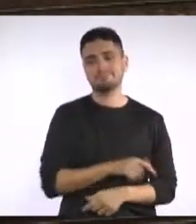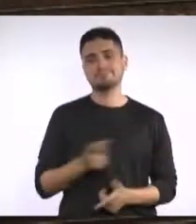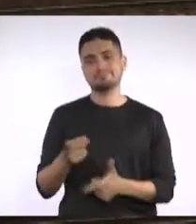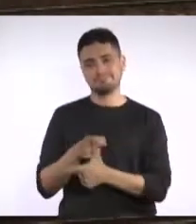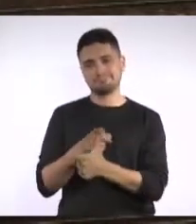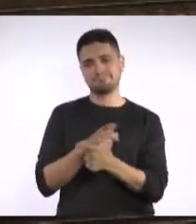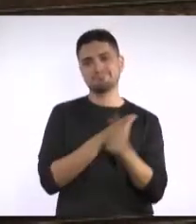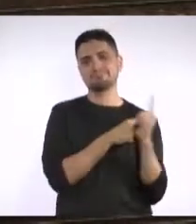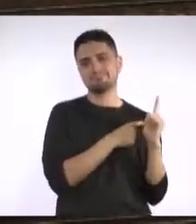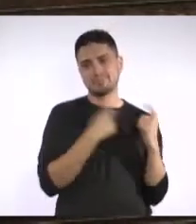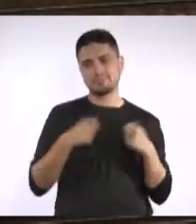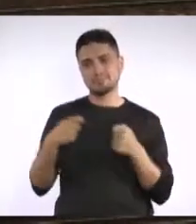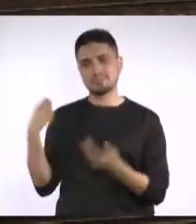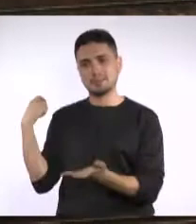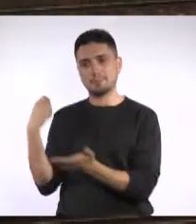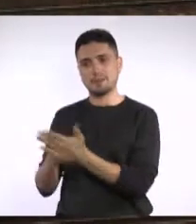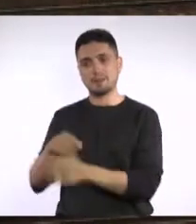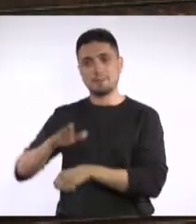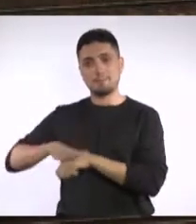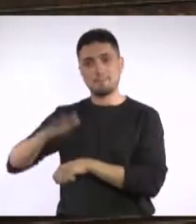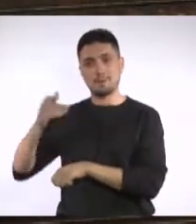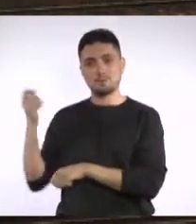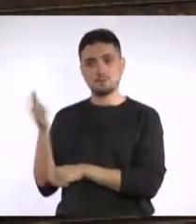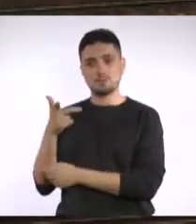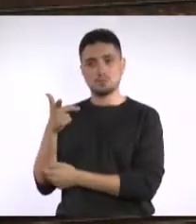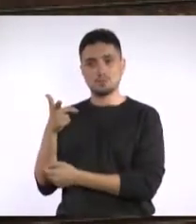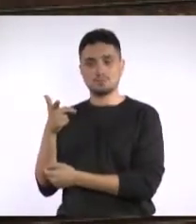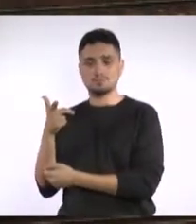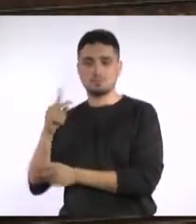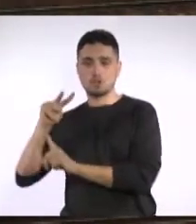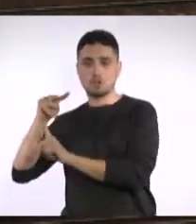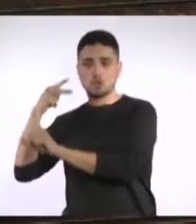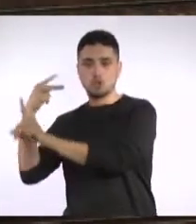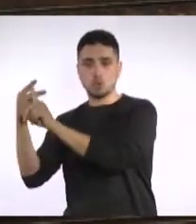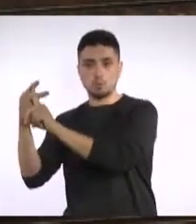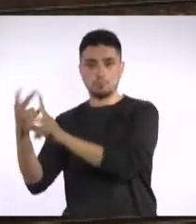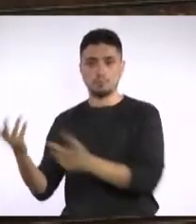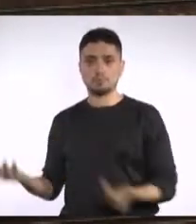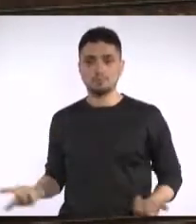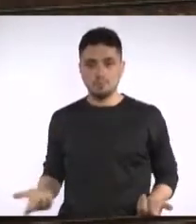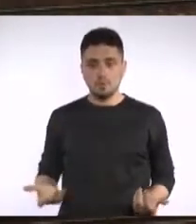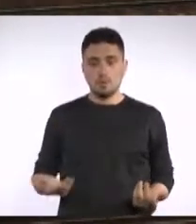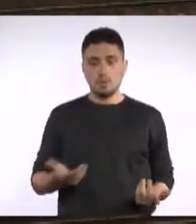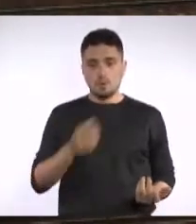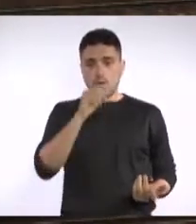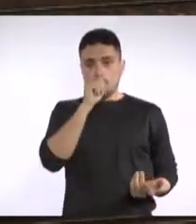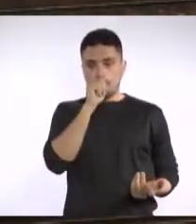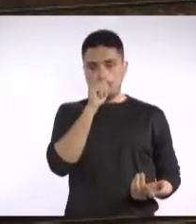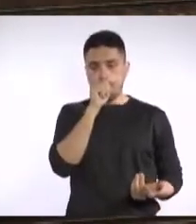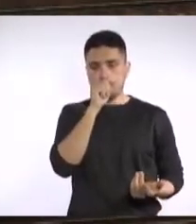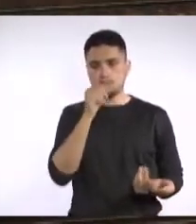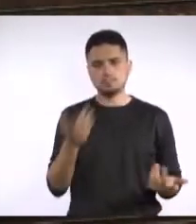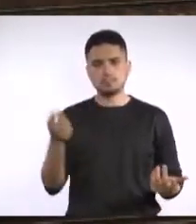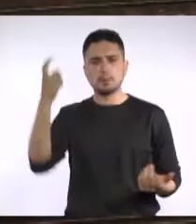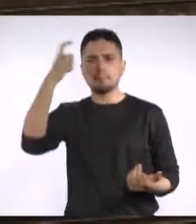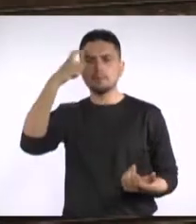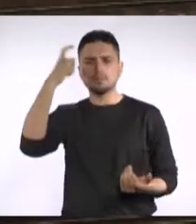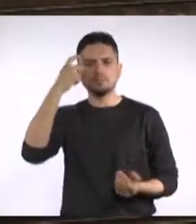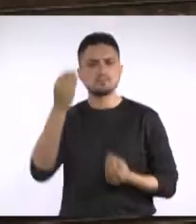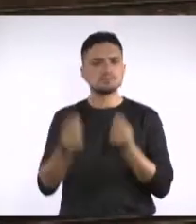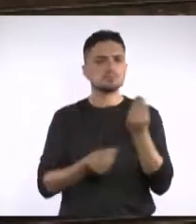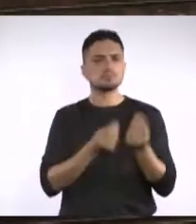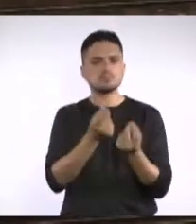dobro do que arrecadamos no Estado. E, ao invés disso, pensar nas finanças desse Estado,